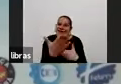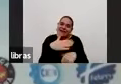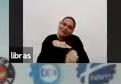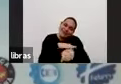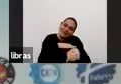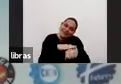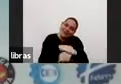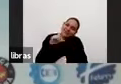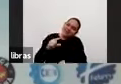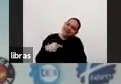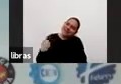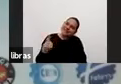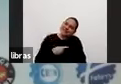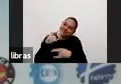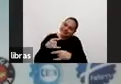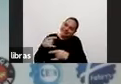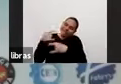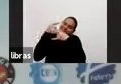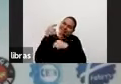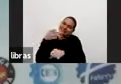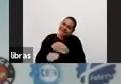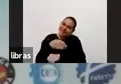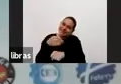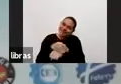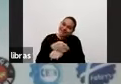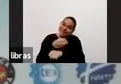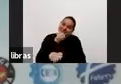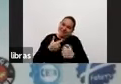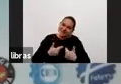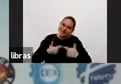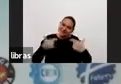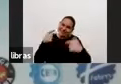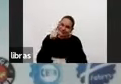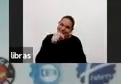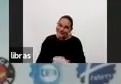por participar da live SBC. Boa sorte e sucesso para você.